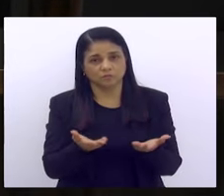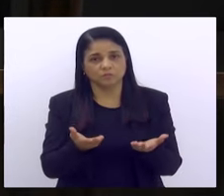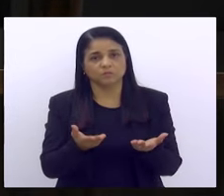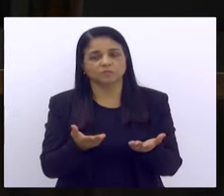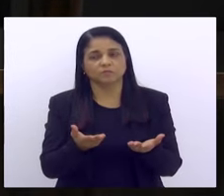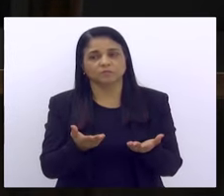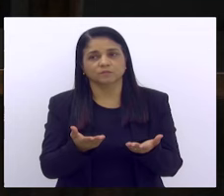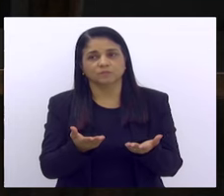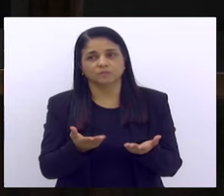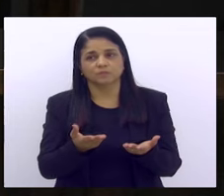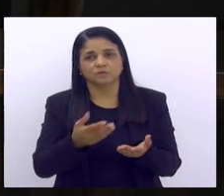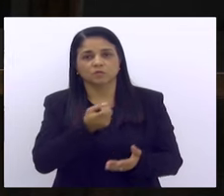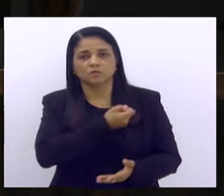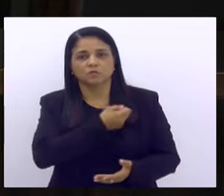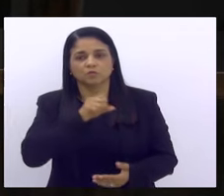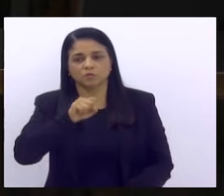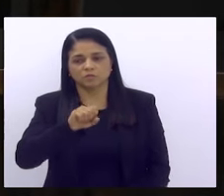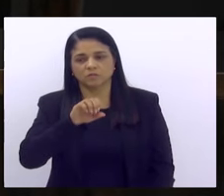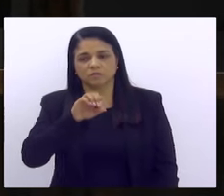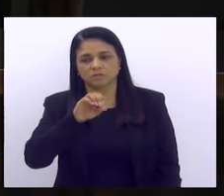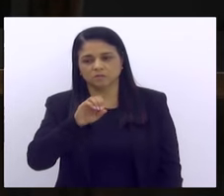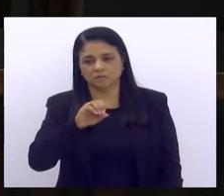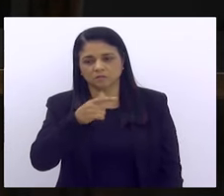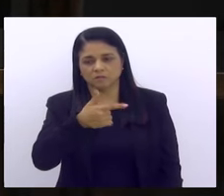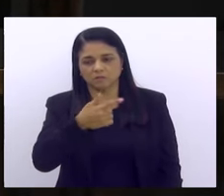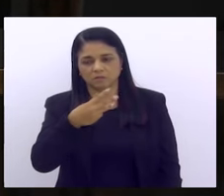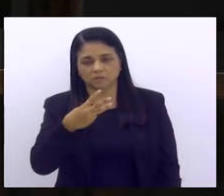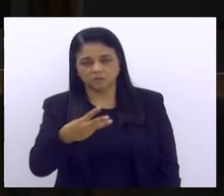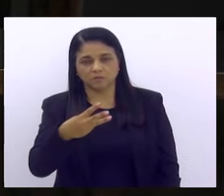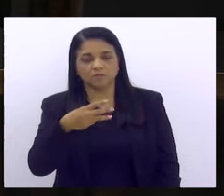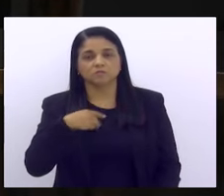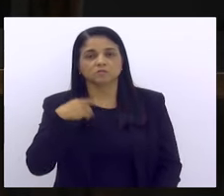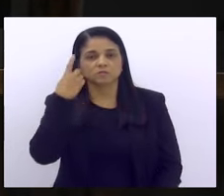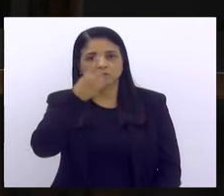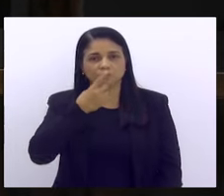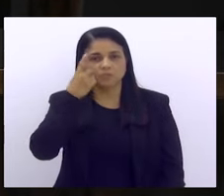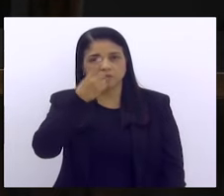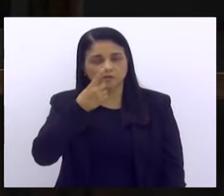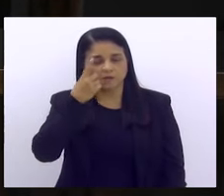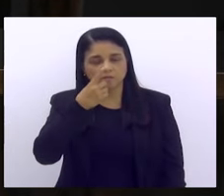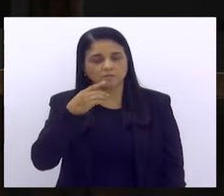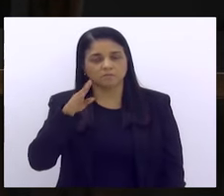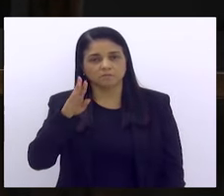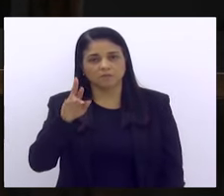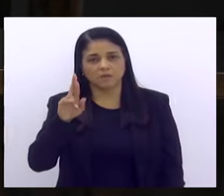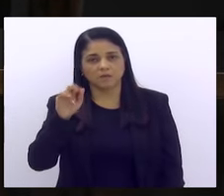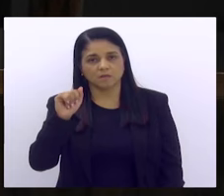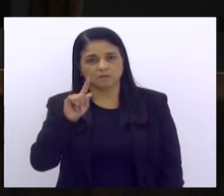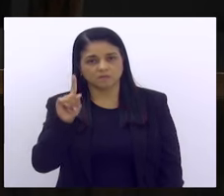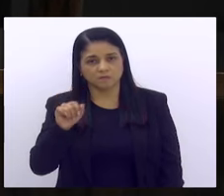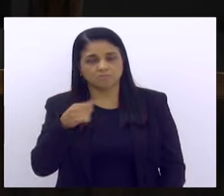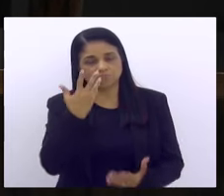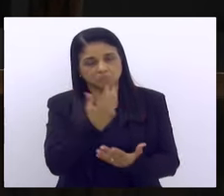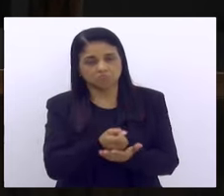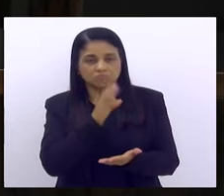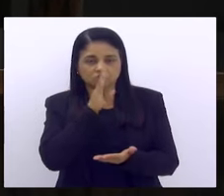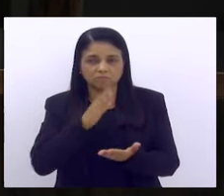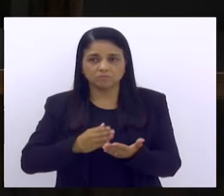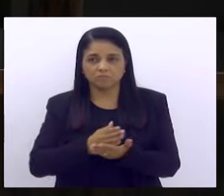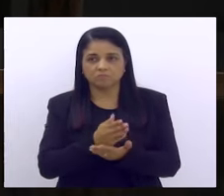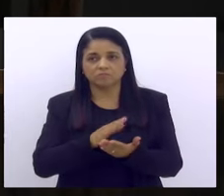Requerimento número 832, de 23, do deputado Brazão. Senhores que aprovam, mandam como estão,